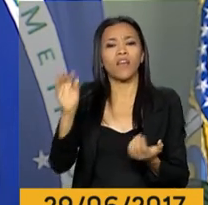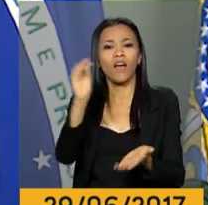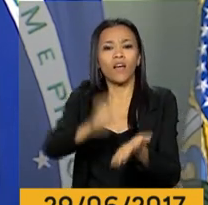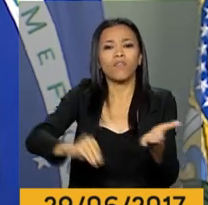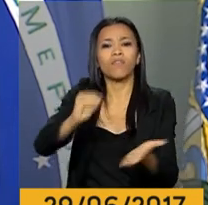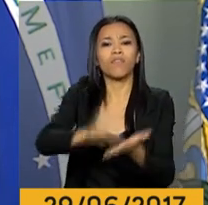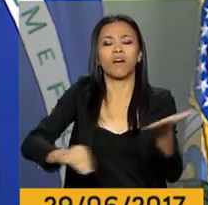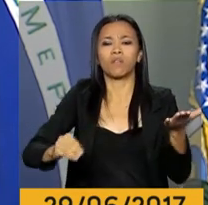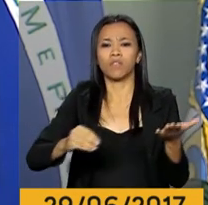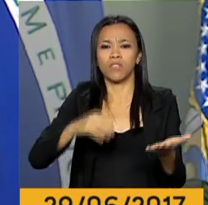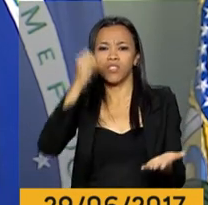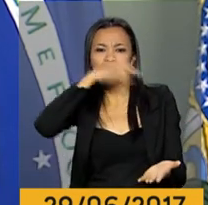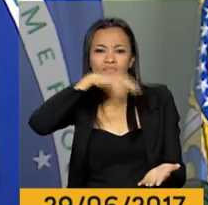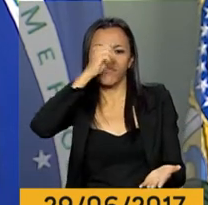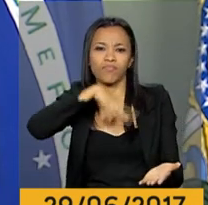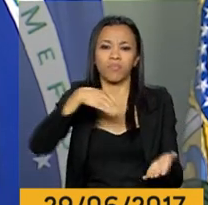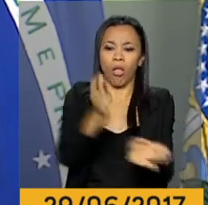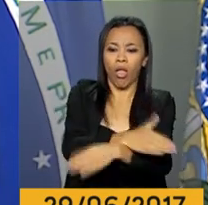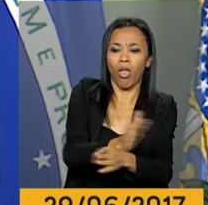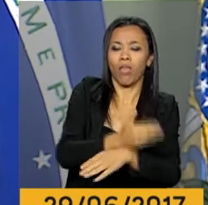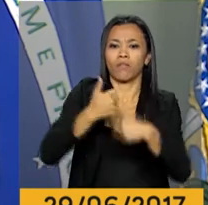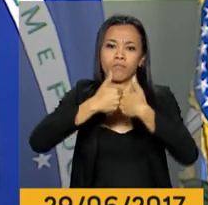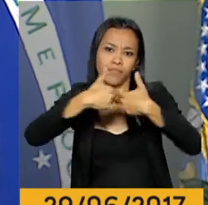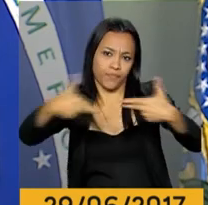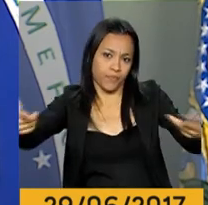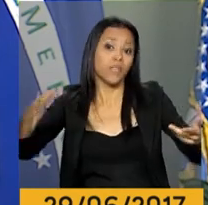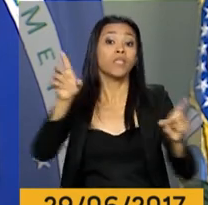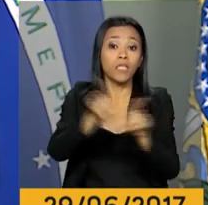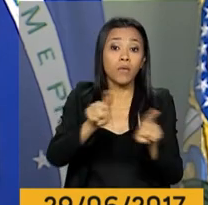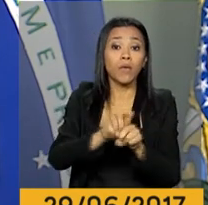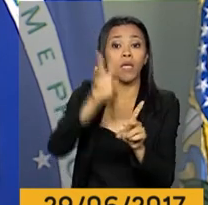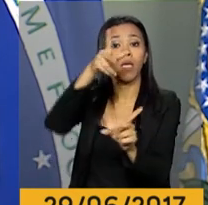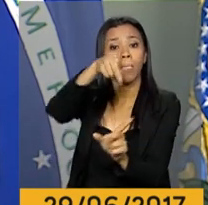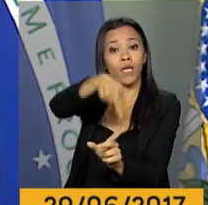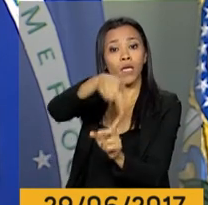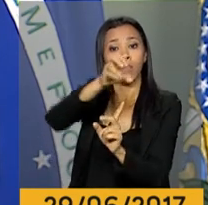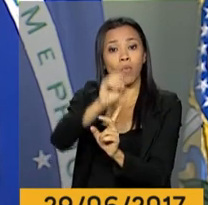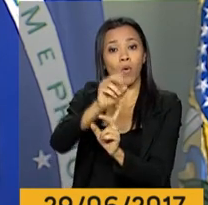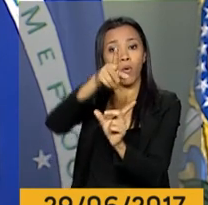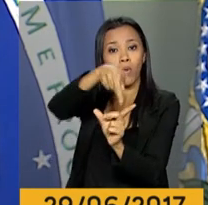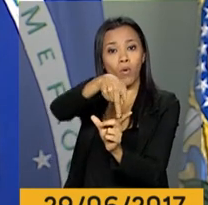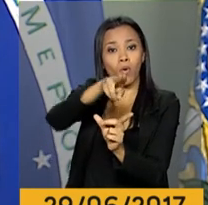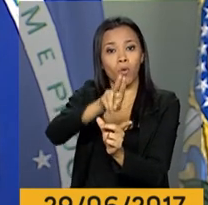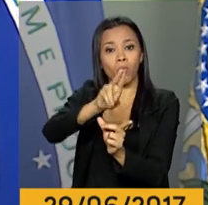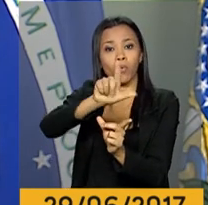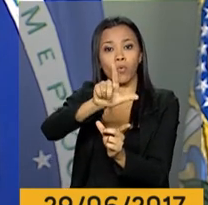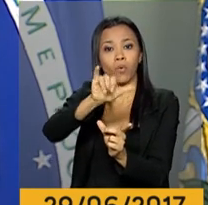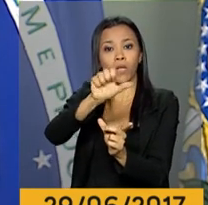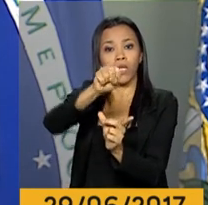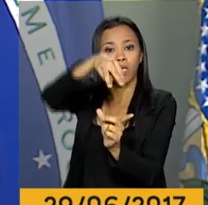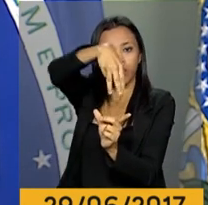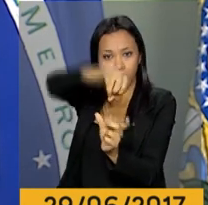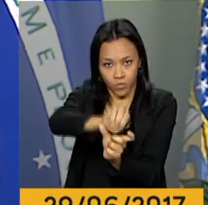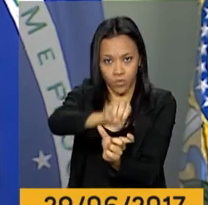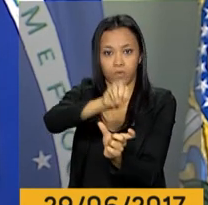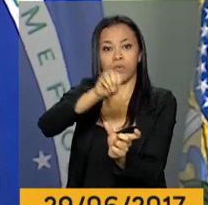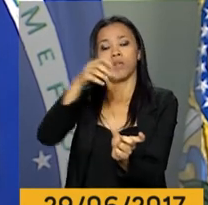e contra o populismo eu volto a dizer o momento que atravessamos exige